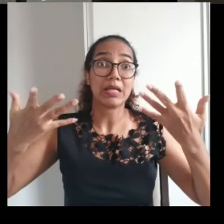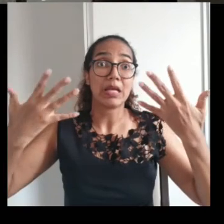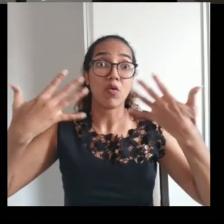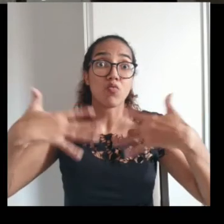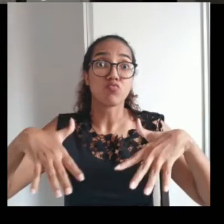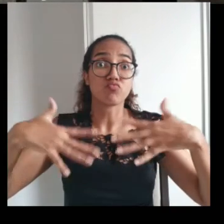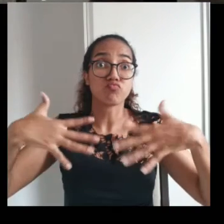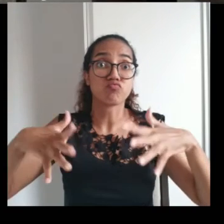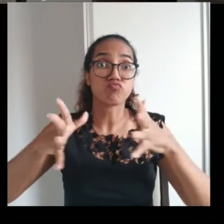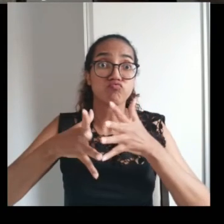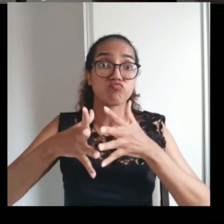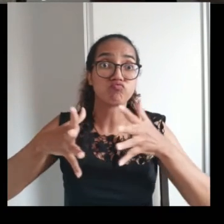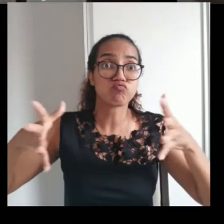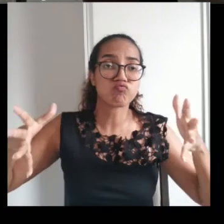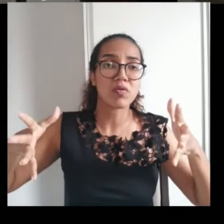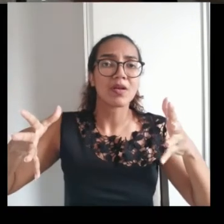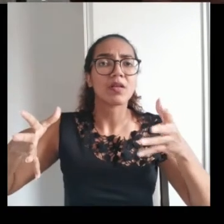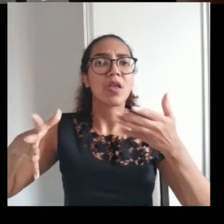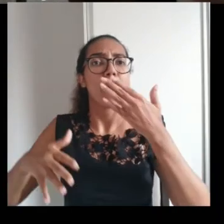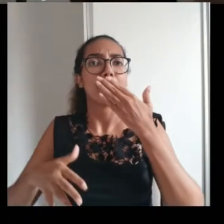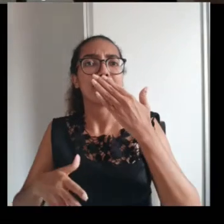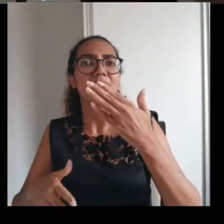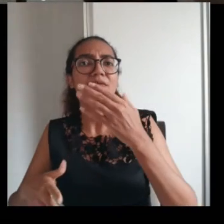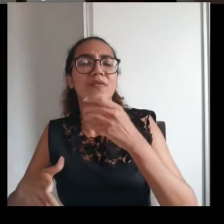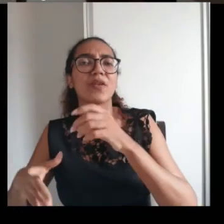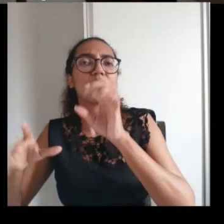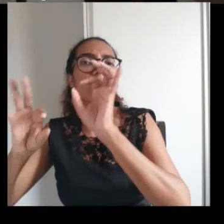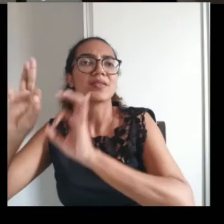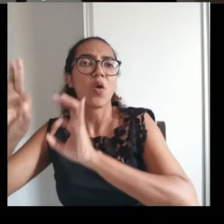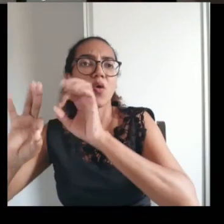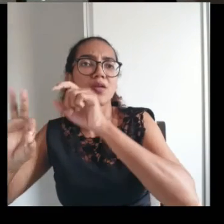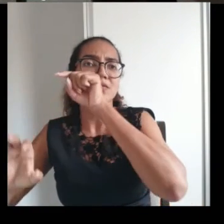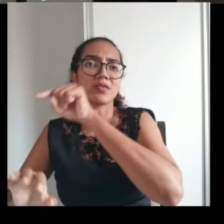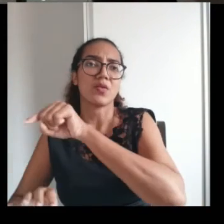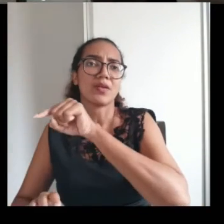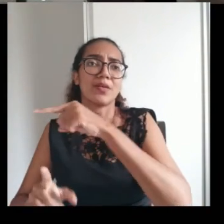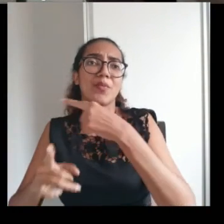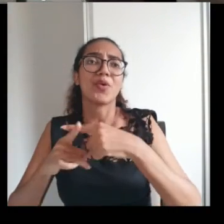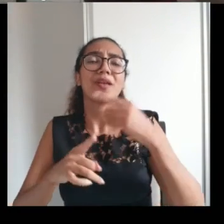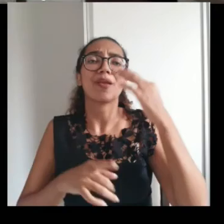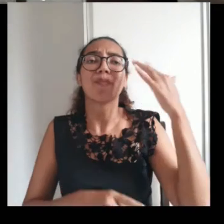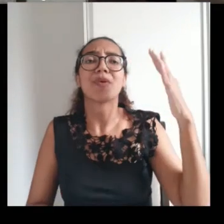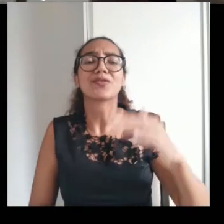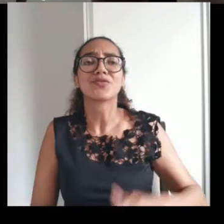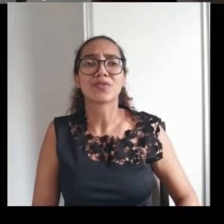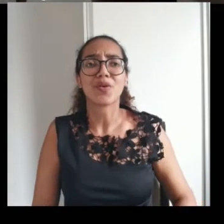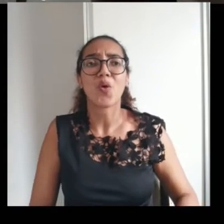imagine um sistema com 200 classes, tá certo? Básicas. 300